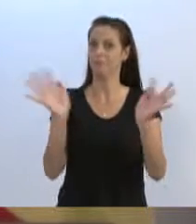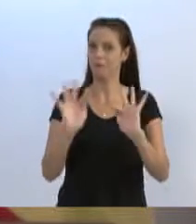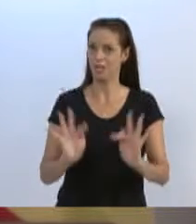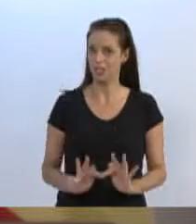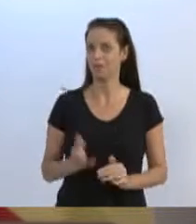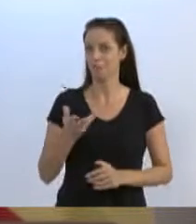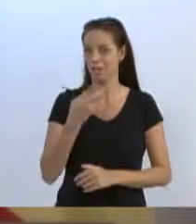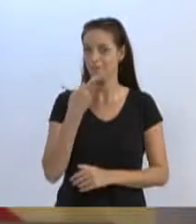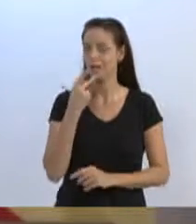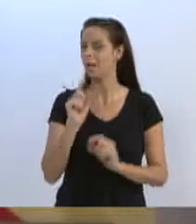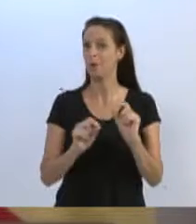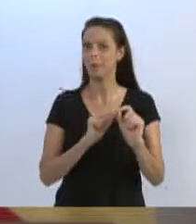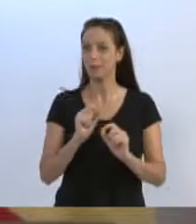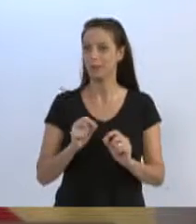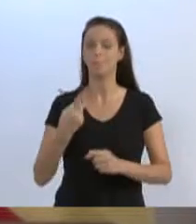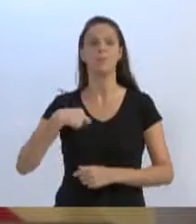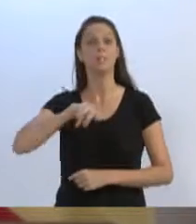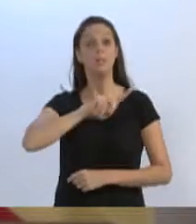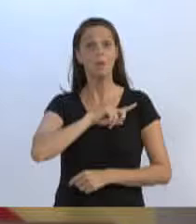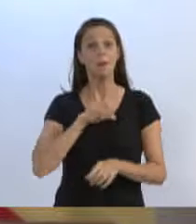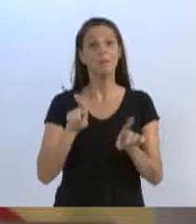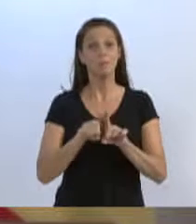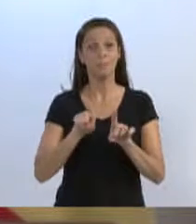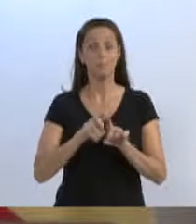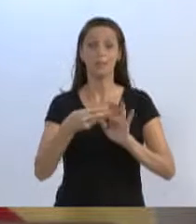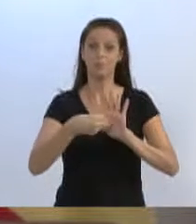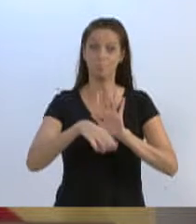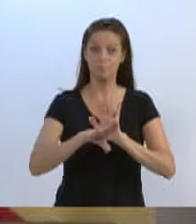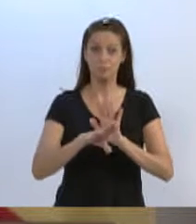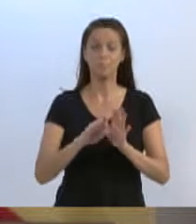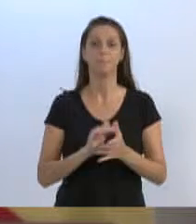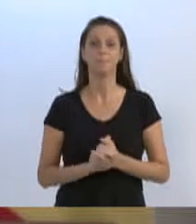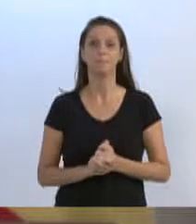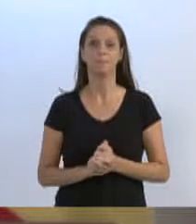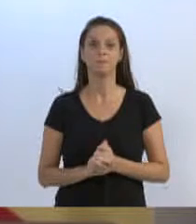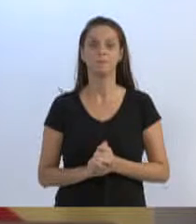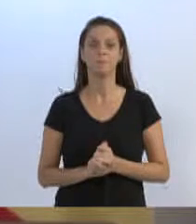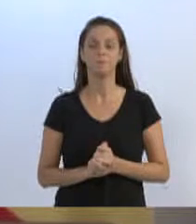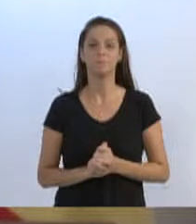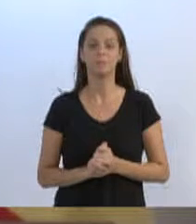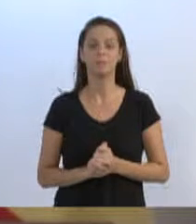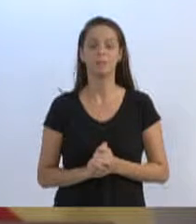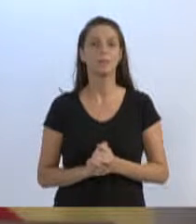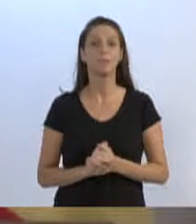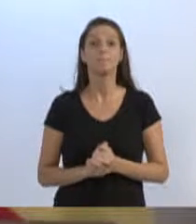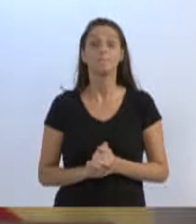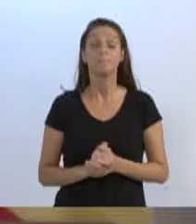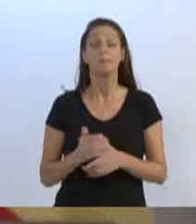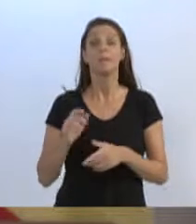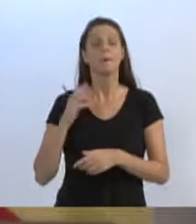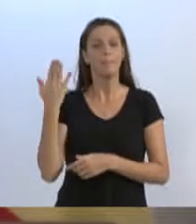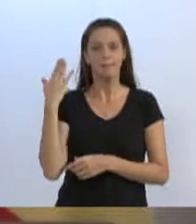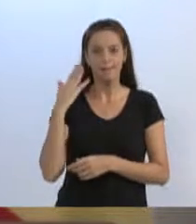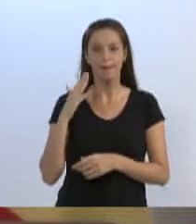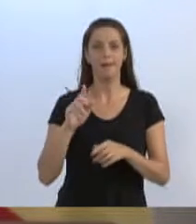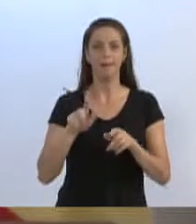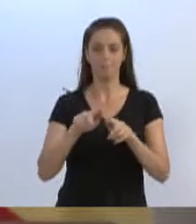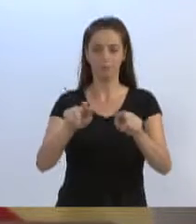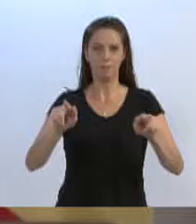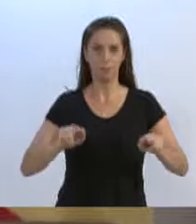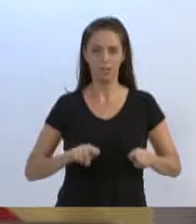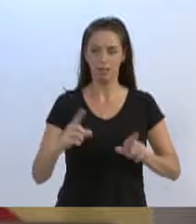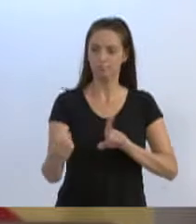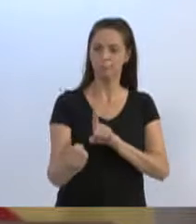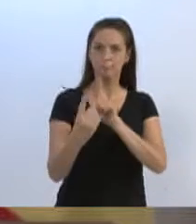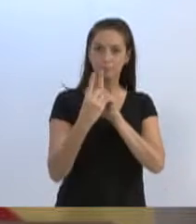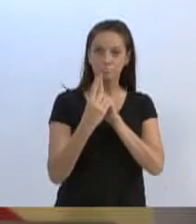destacar aqui, é que nós fizemos indicações desde o início. Um dos problemas que chegou no nosso gabinete foram pessoas que iam